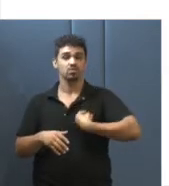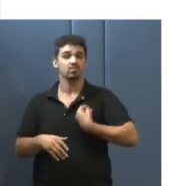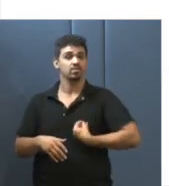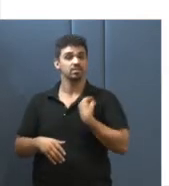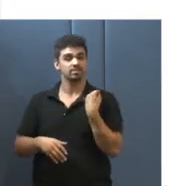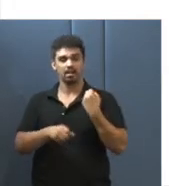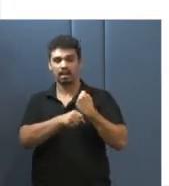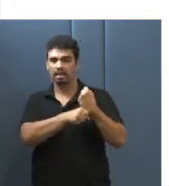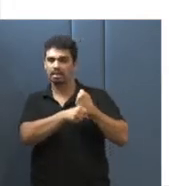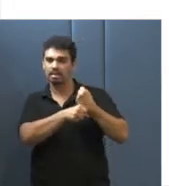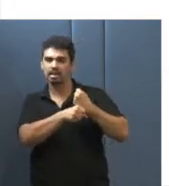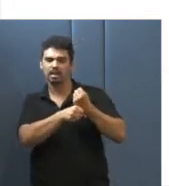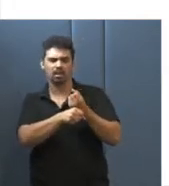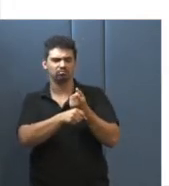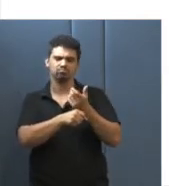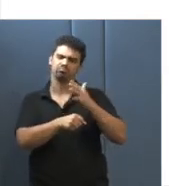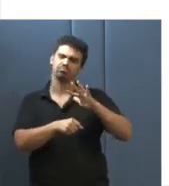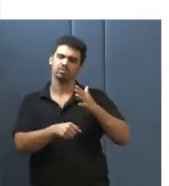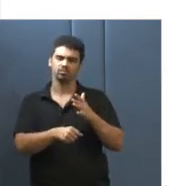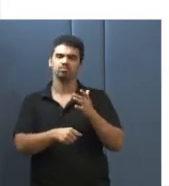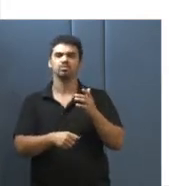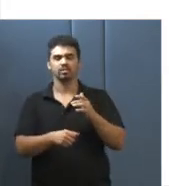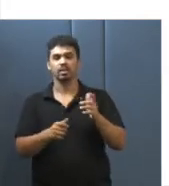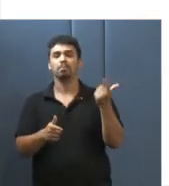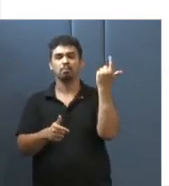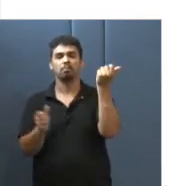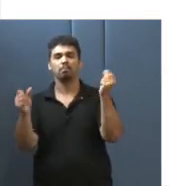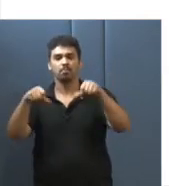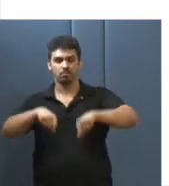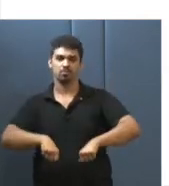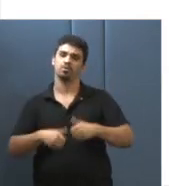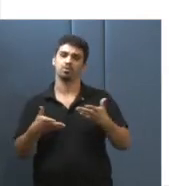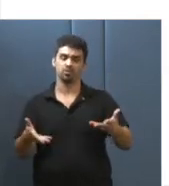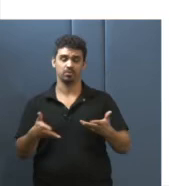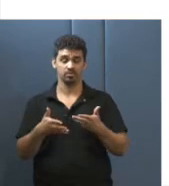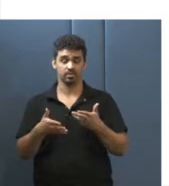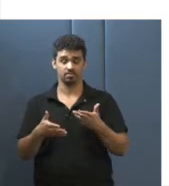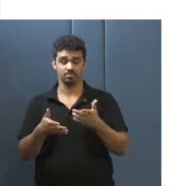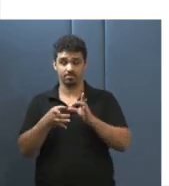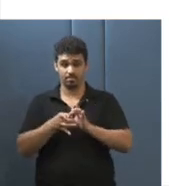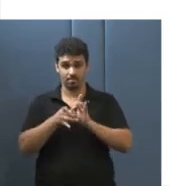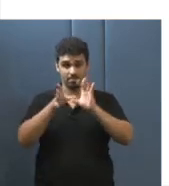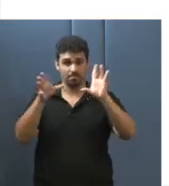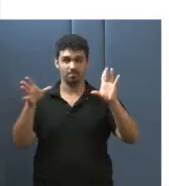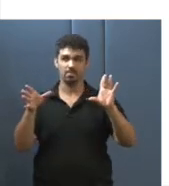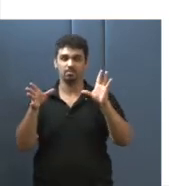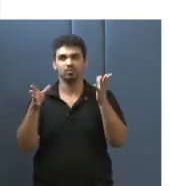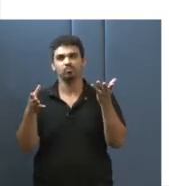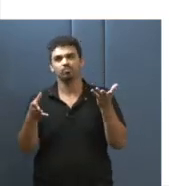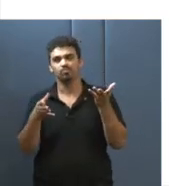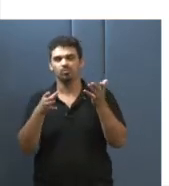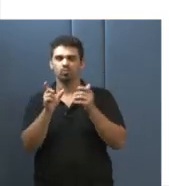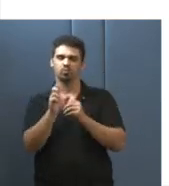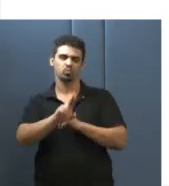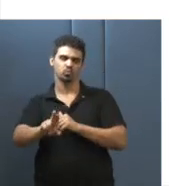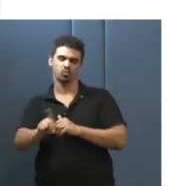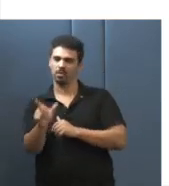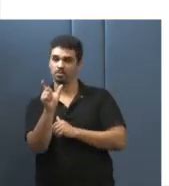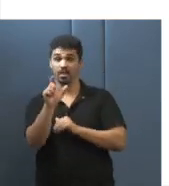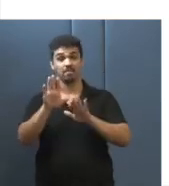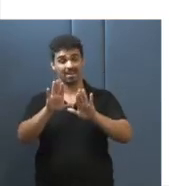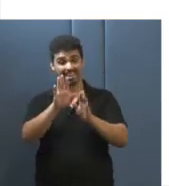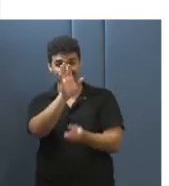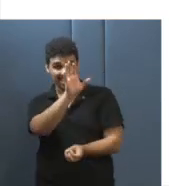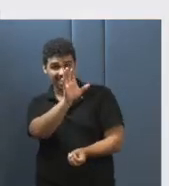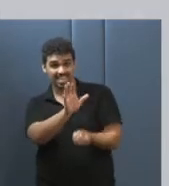como a gente acabou de ver, agravou ainda mais isso, o que permitiu, não seria a palavra, mas o que acabou criando